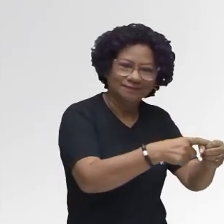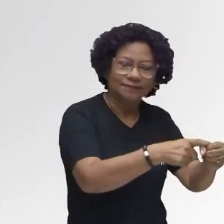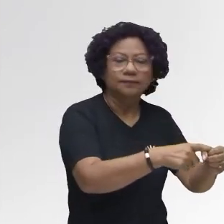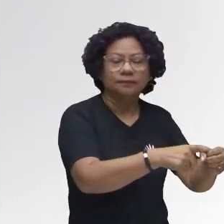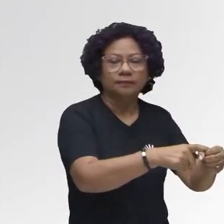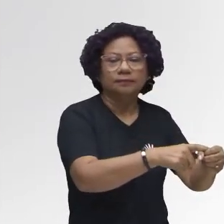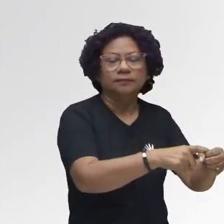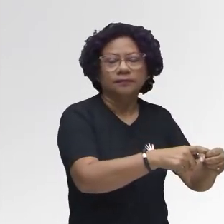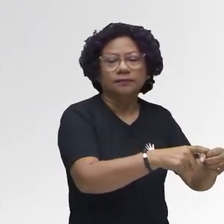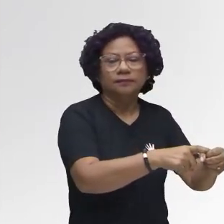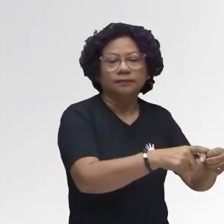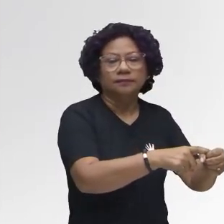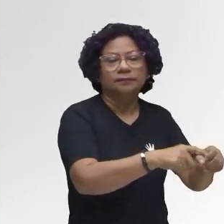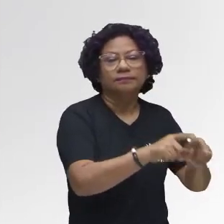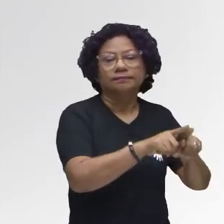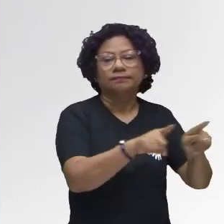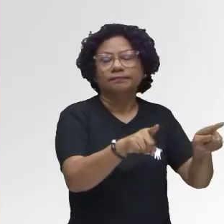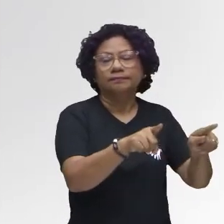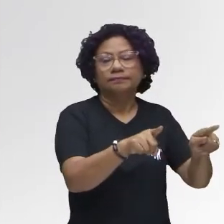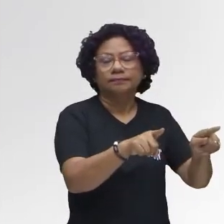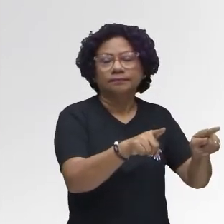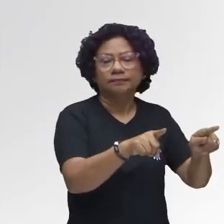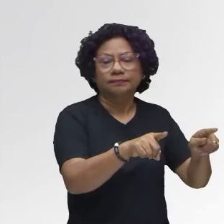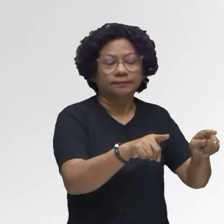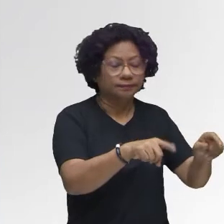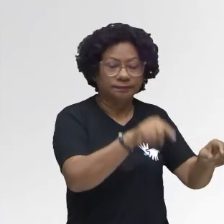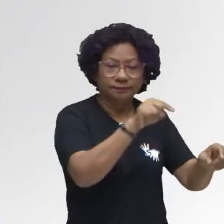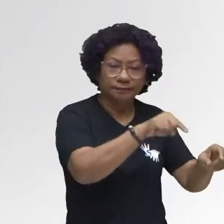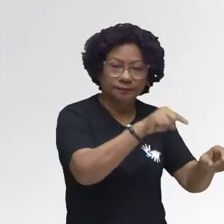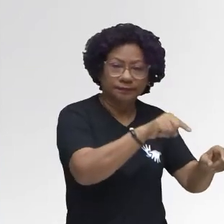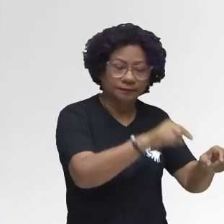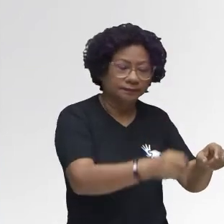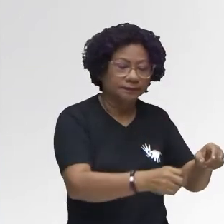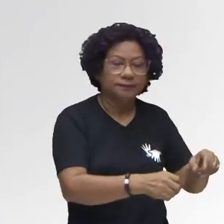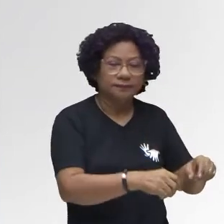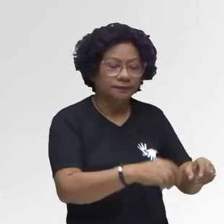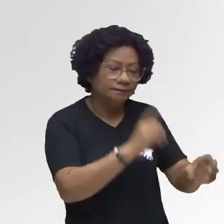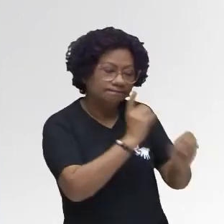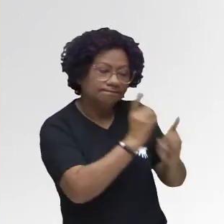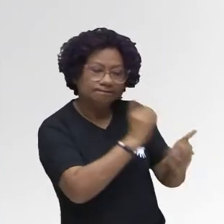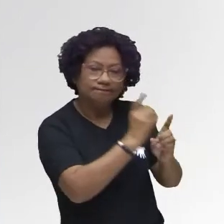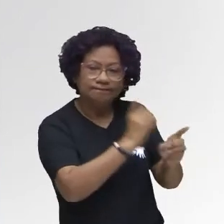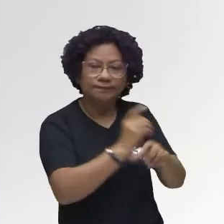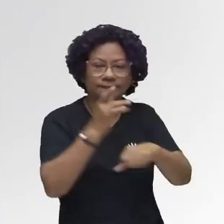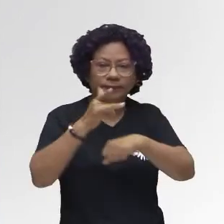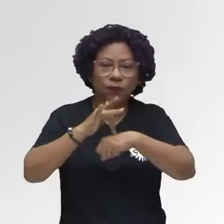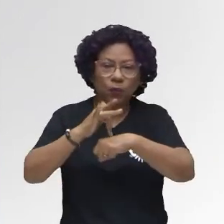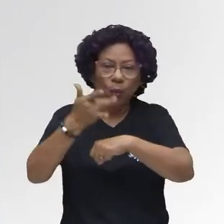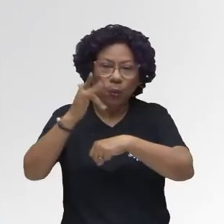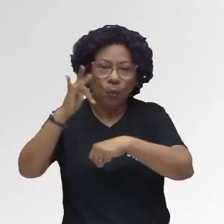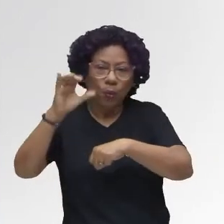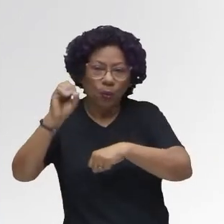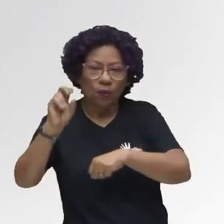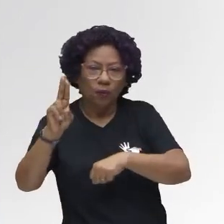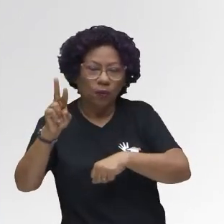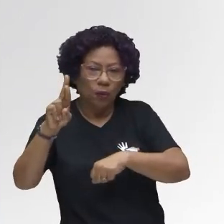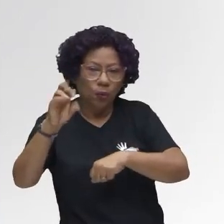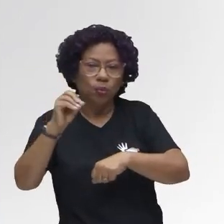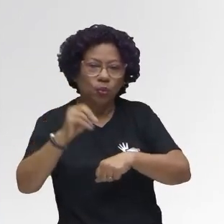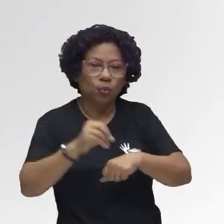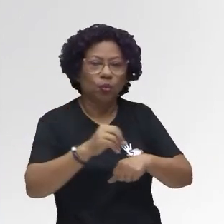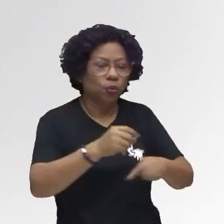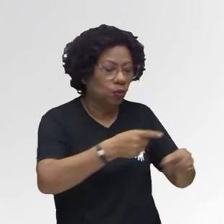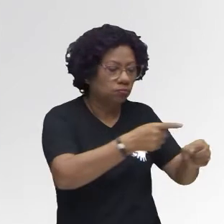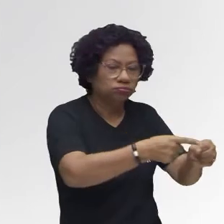descobertas no interior do Brasil. Então, ainda estamos dentro do rural, então dentro do campo. No entanto,